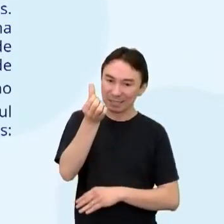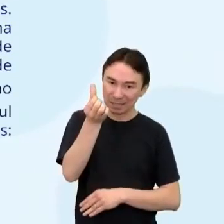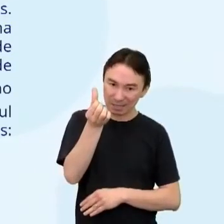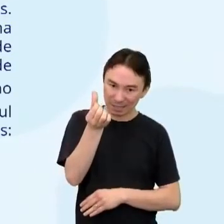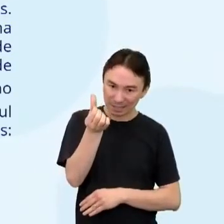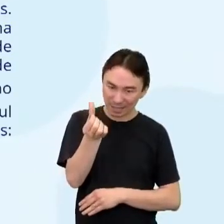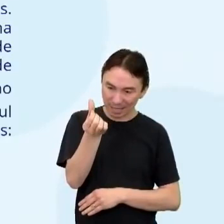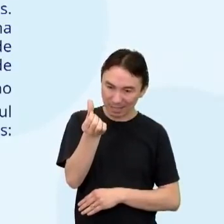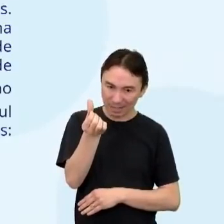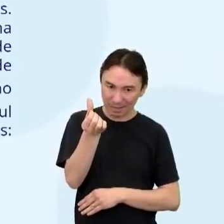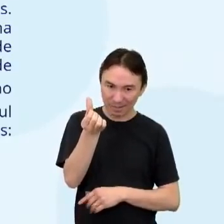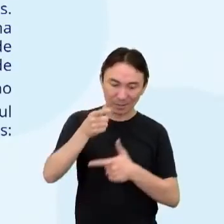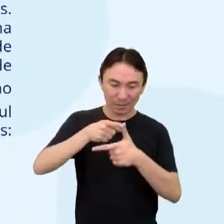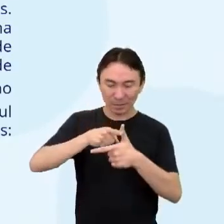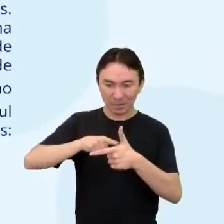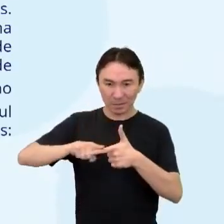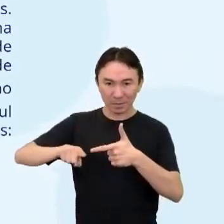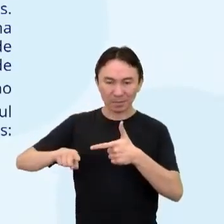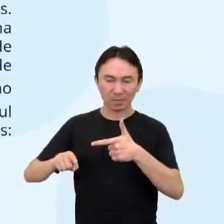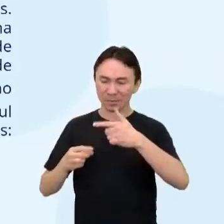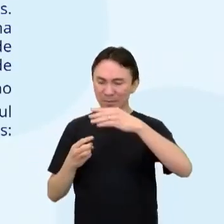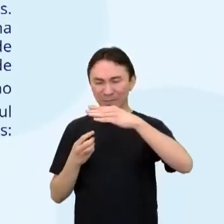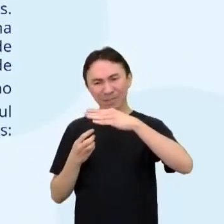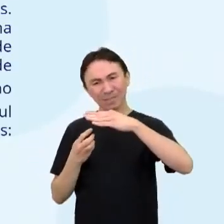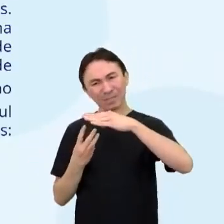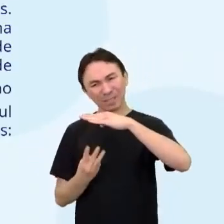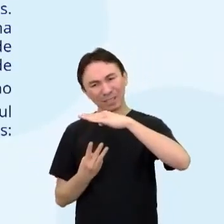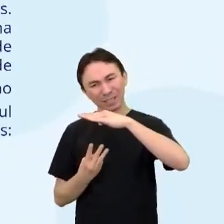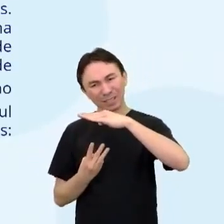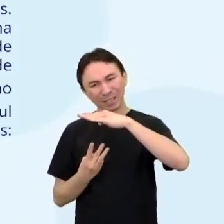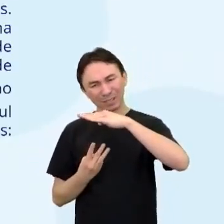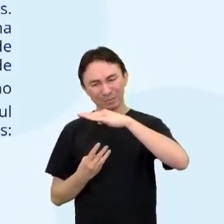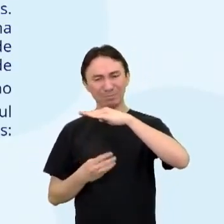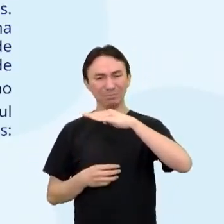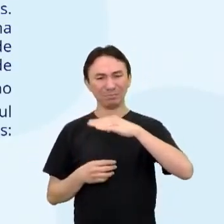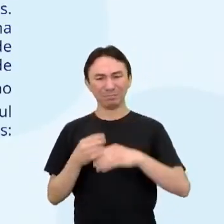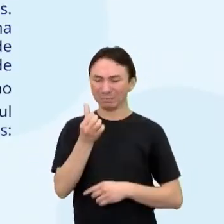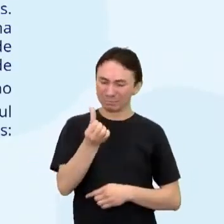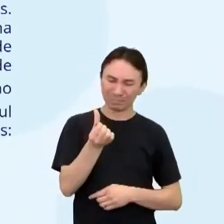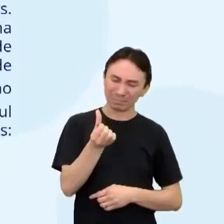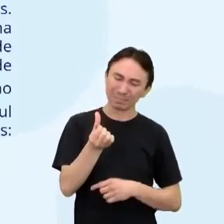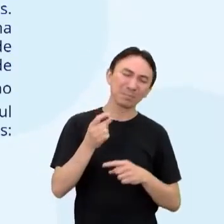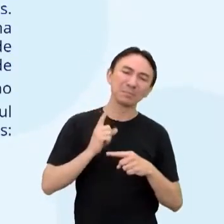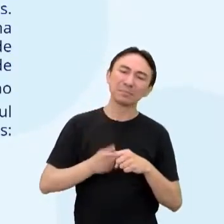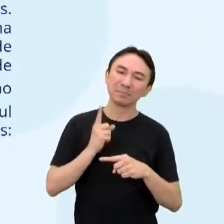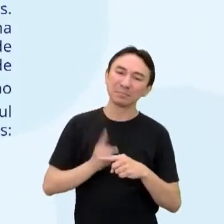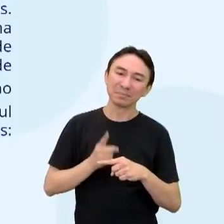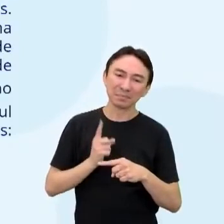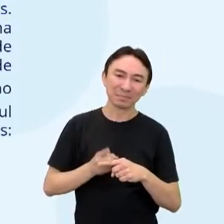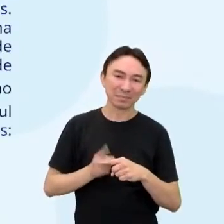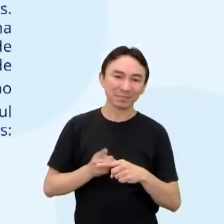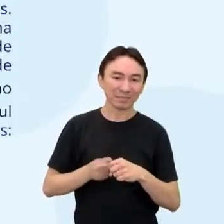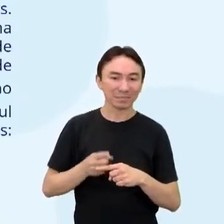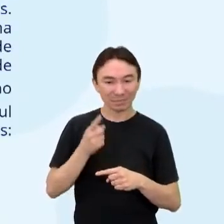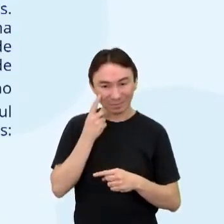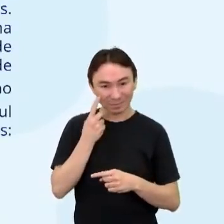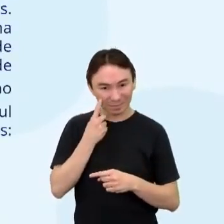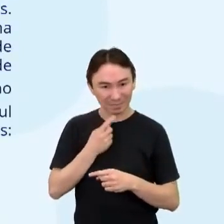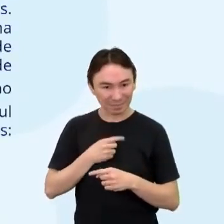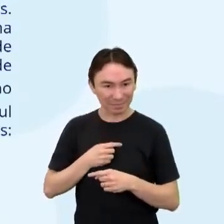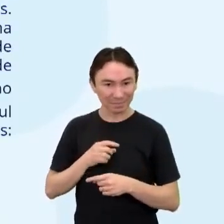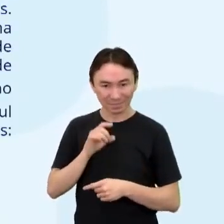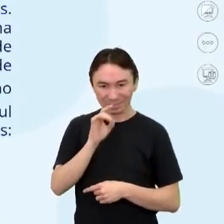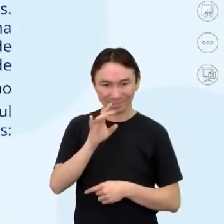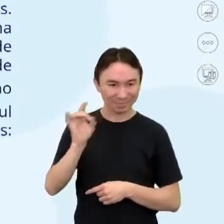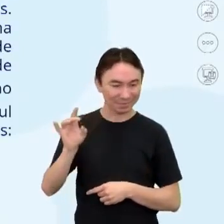ok? Dividido por 3. Mas por que 6? Porque a área de cada um deles ali, ó, se a gente somou 6 e divide por